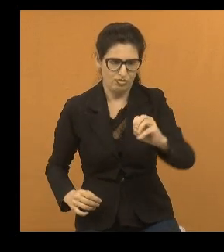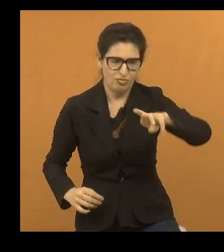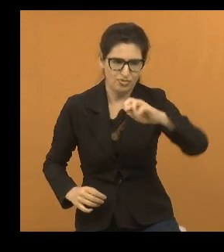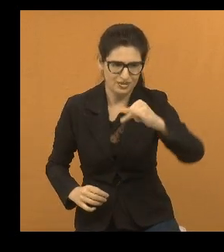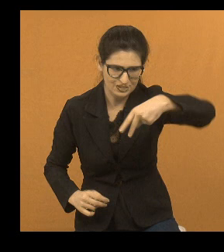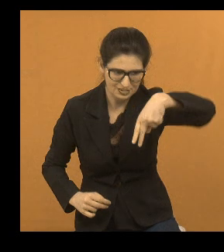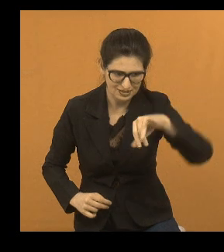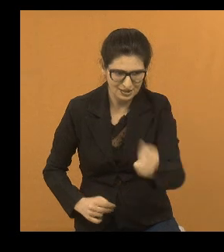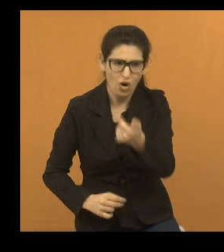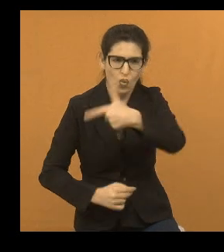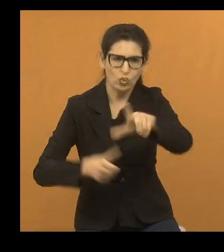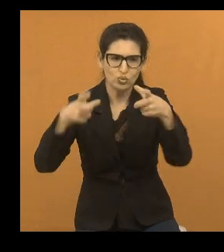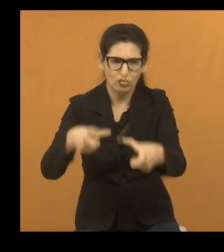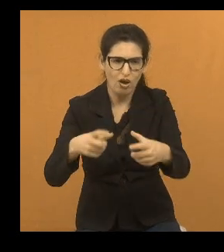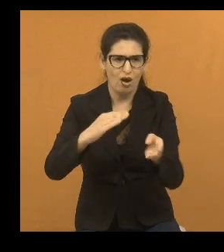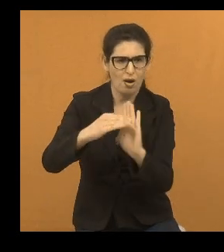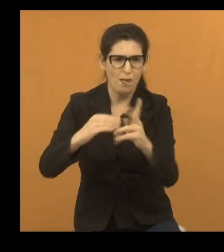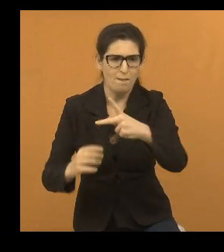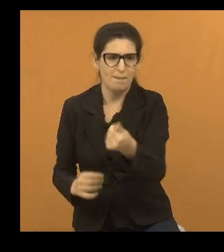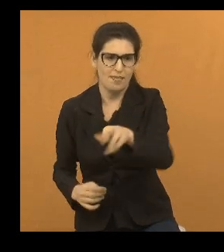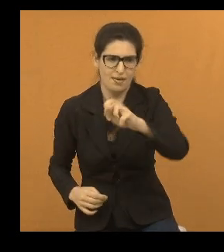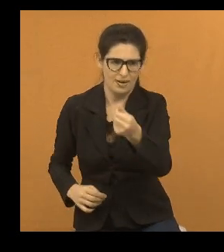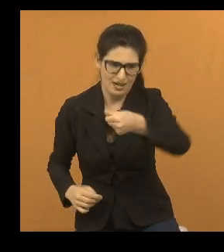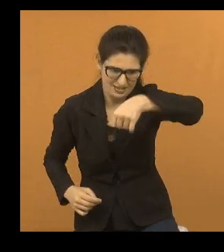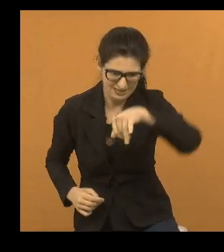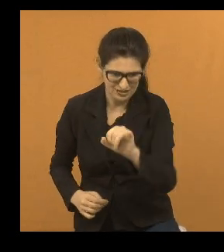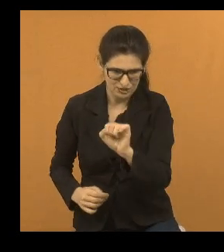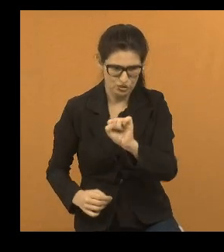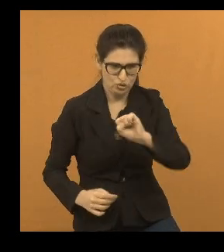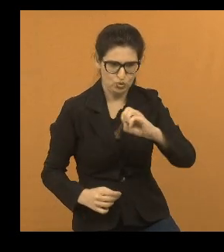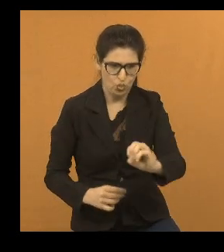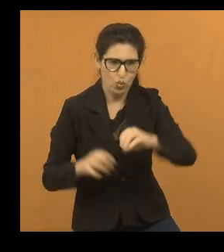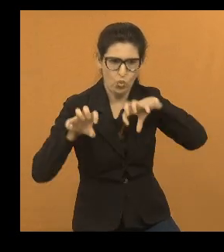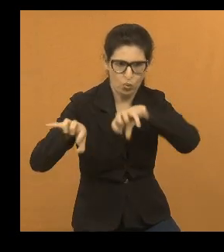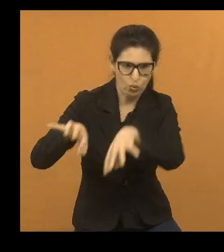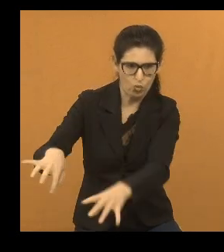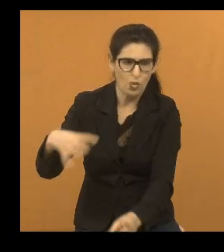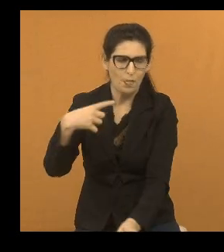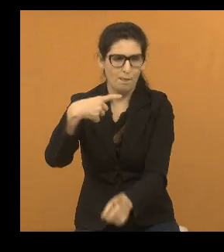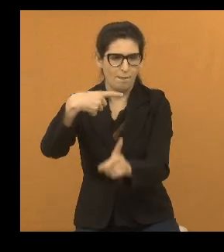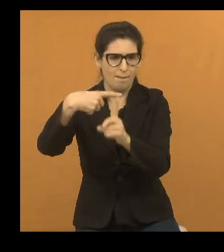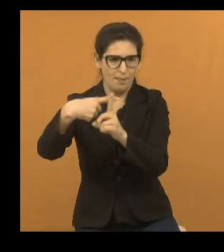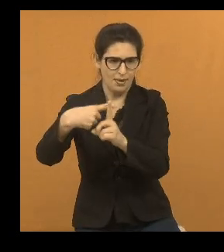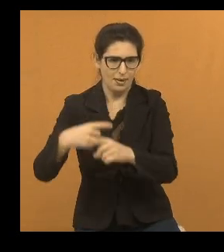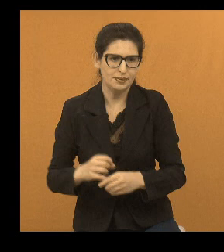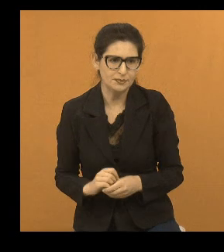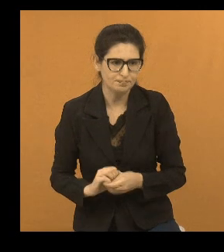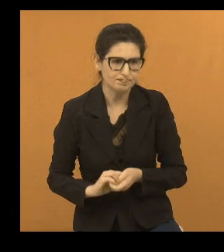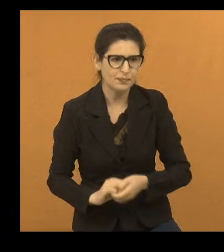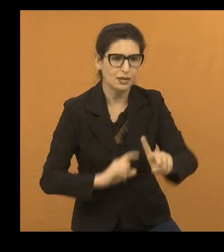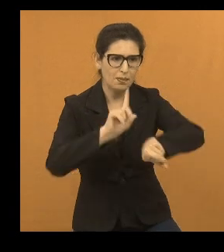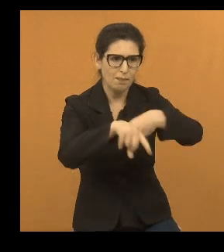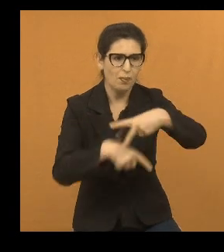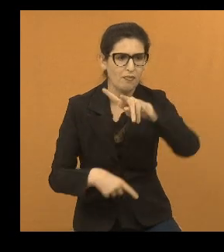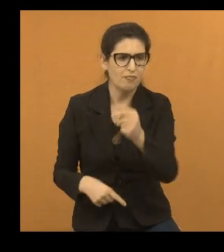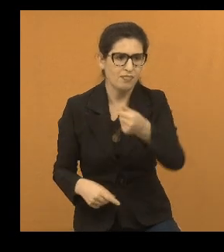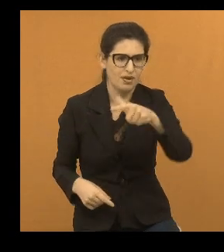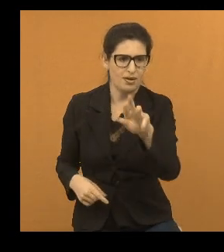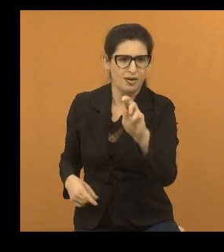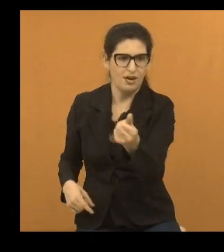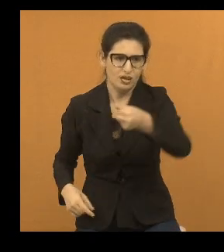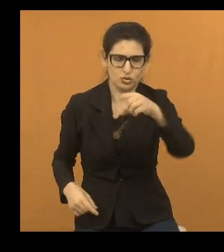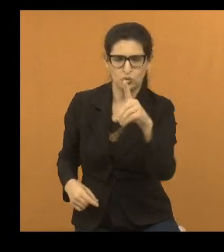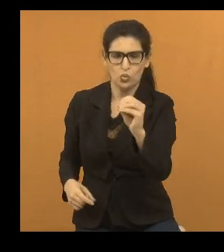Jardim Paraíso. Posteriormente, fomos na região rural sul, na EMEIF do Varadouro. Depois,